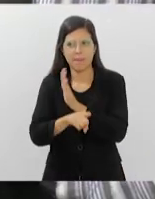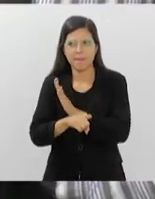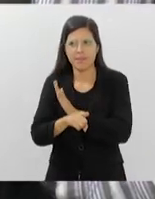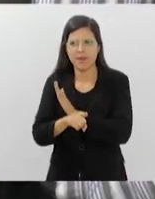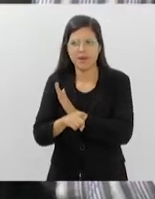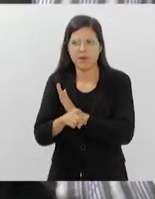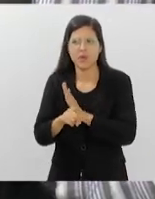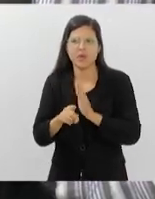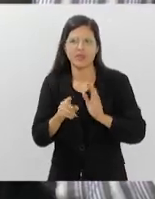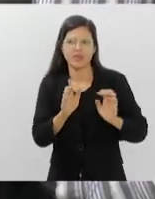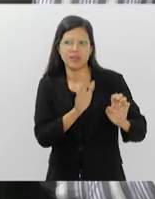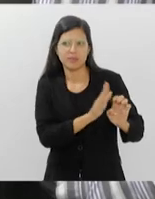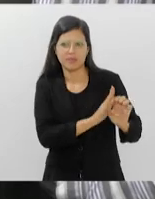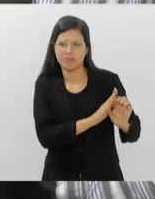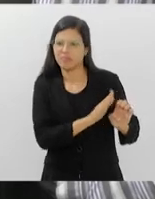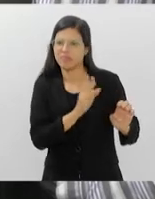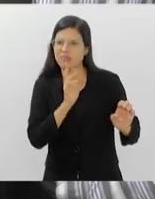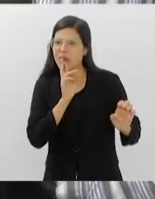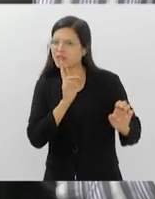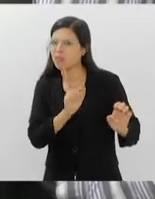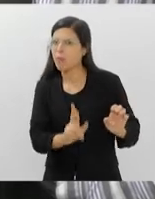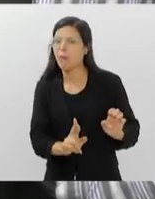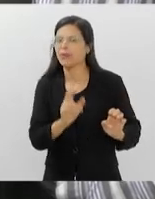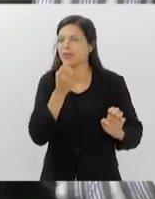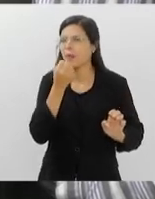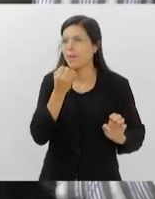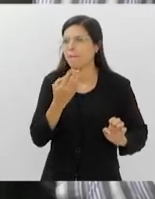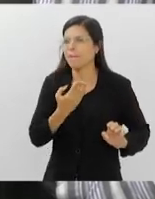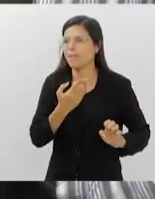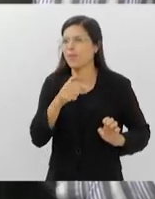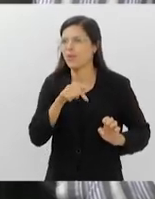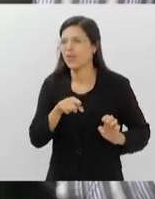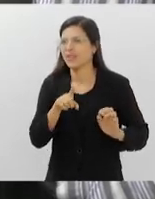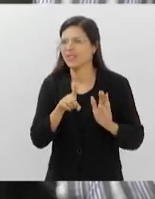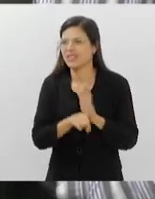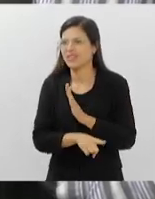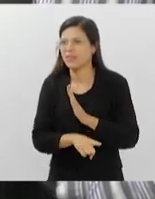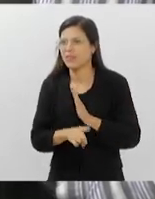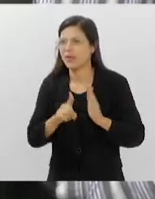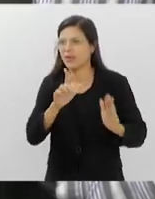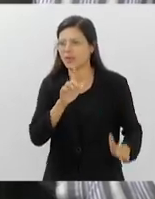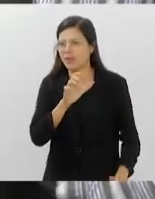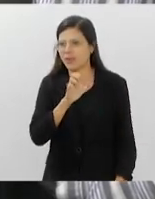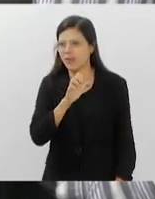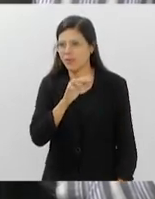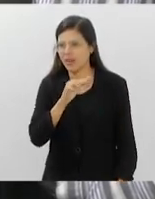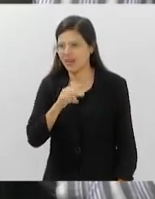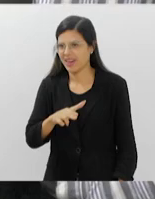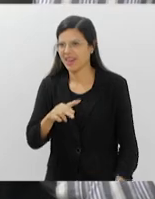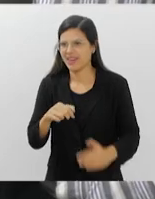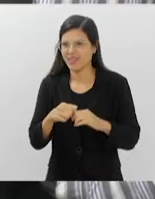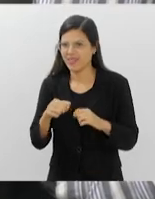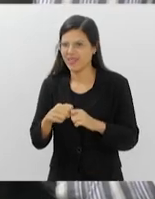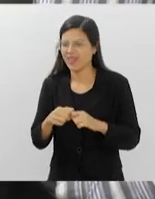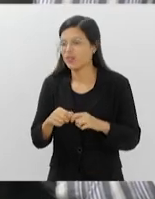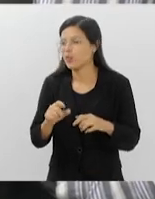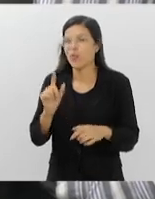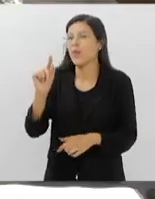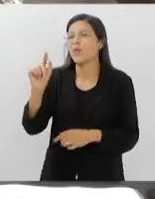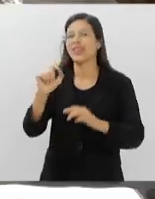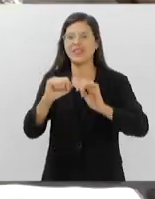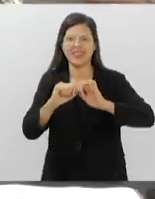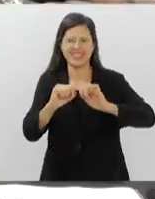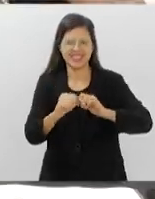não muito satisfatório, está se fazendo essa pergunta que o Lênin fez há tanto tempo. O que fazer?